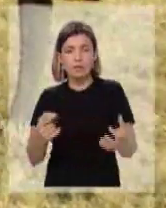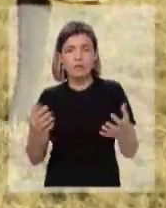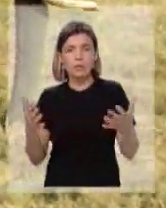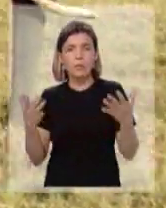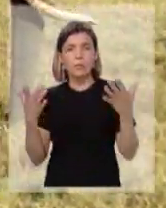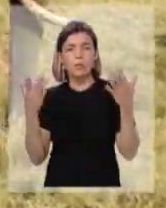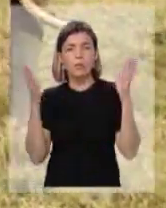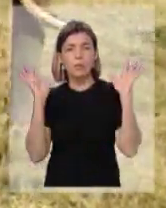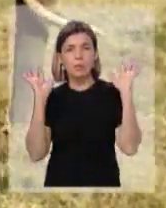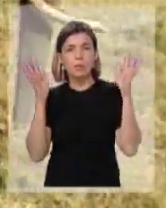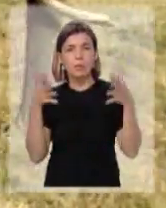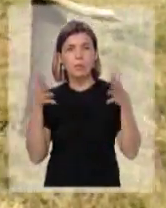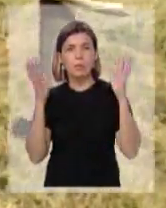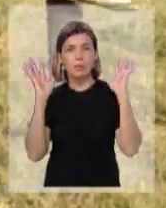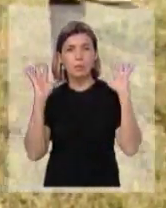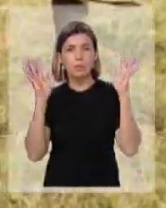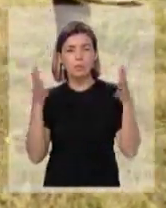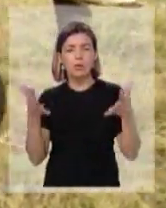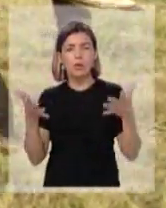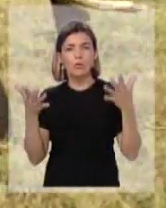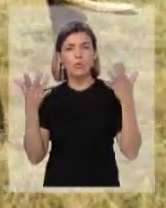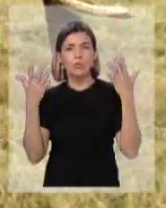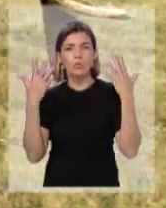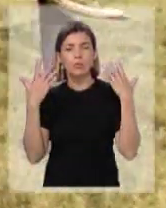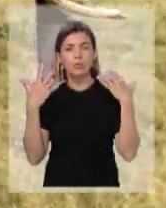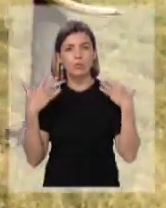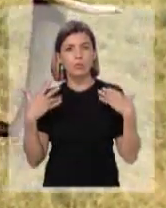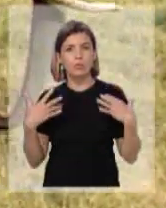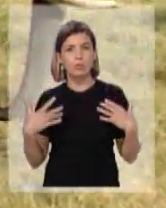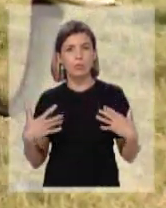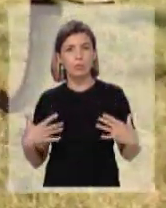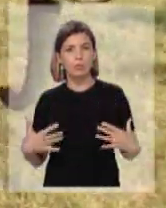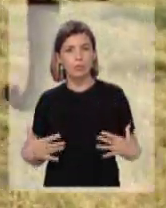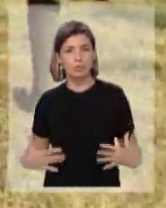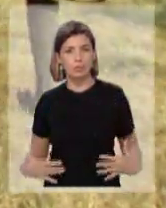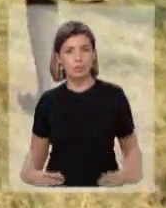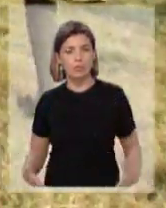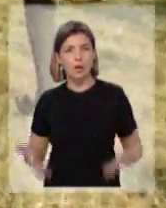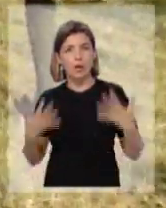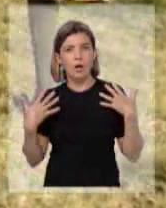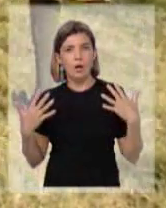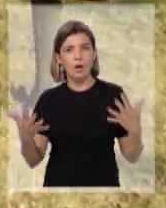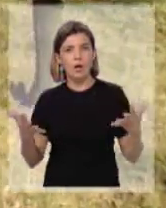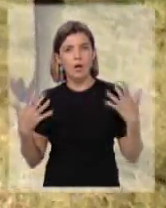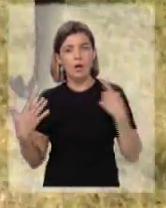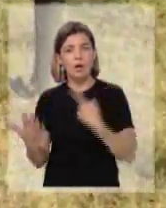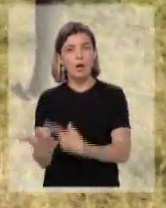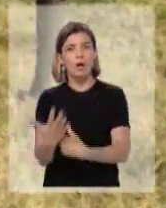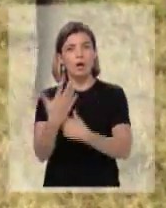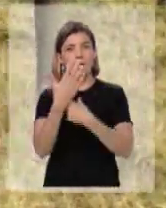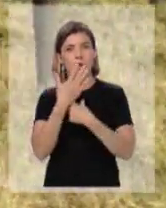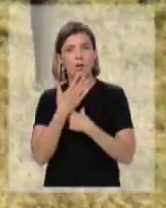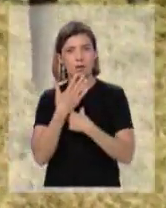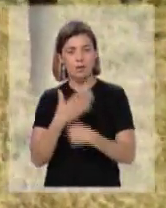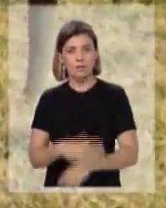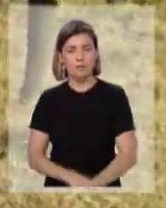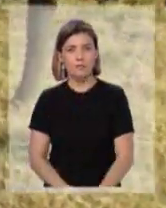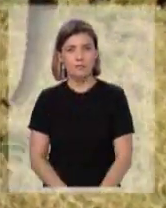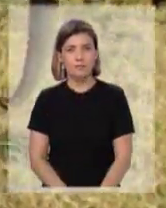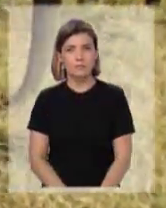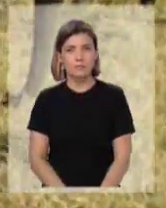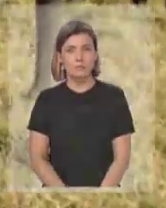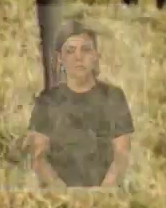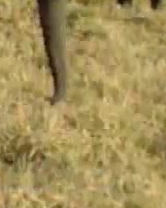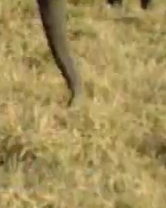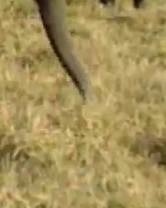sanguíneos. E com o movimento desses órgãos, o sangue resfria e retorna ao corpo, ajudando a manter a temperatura